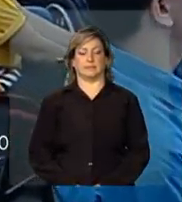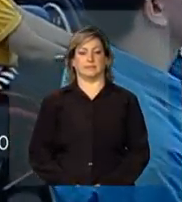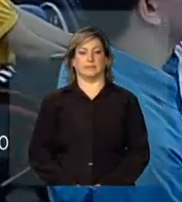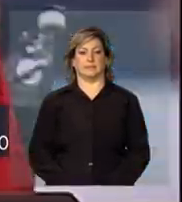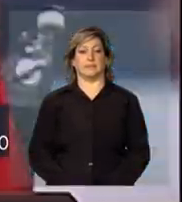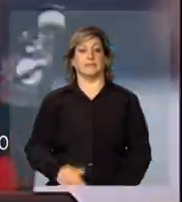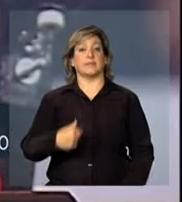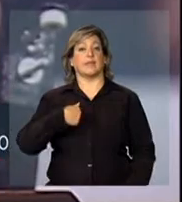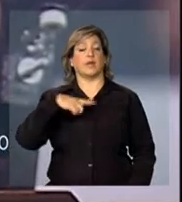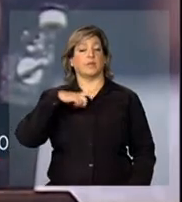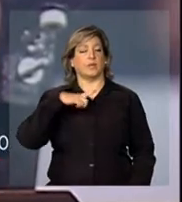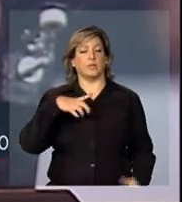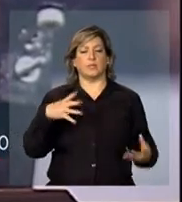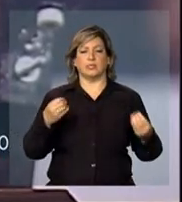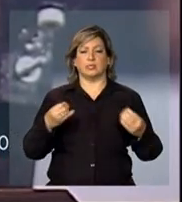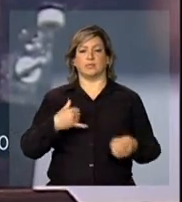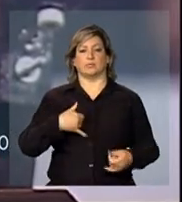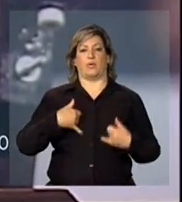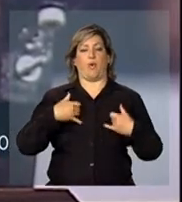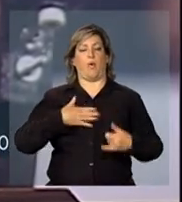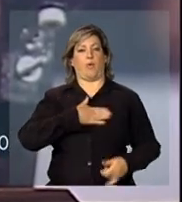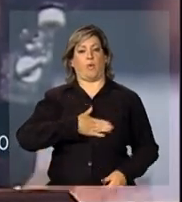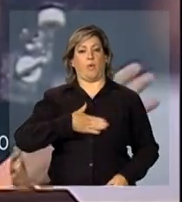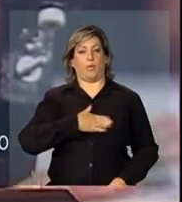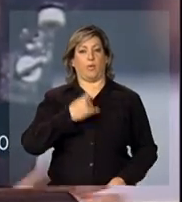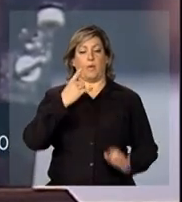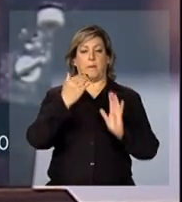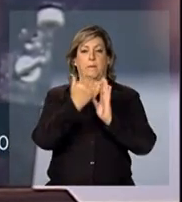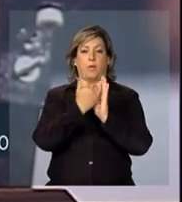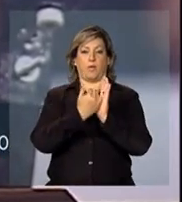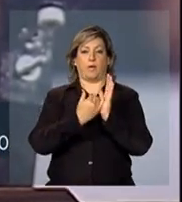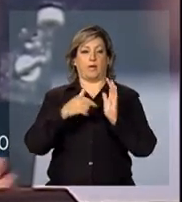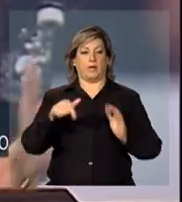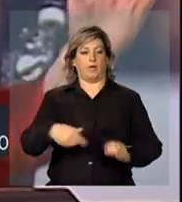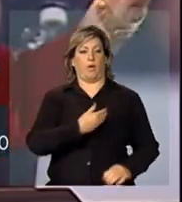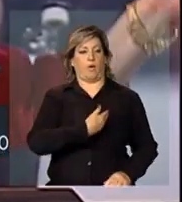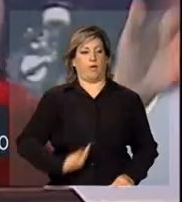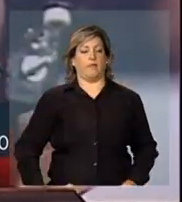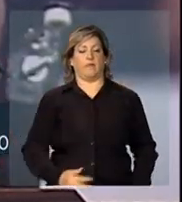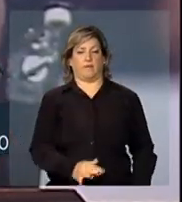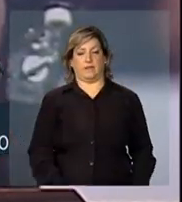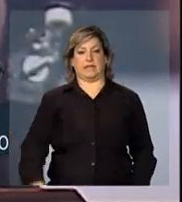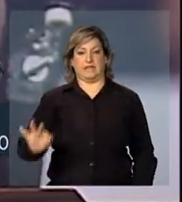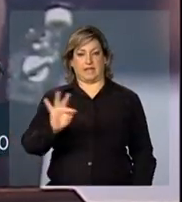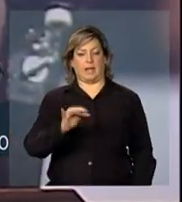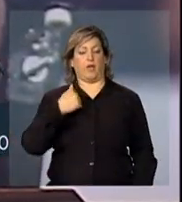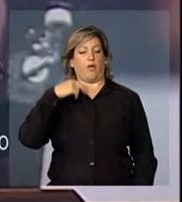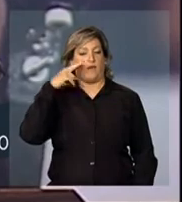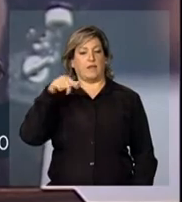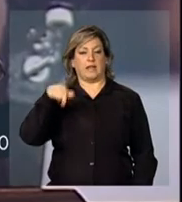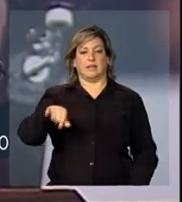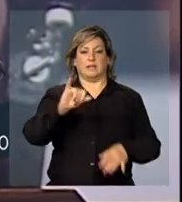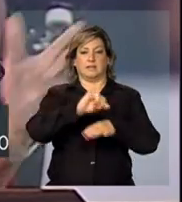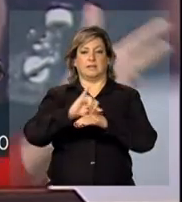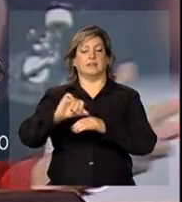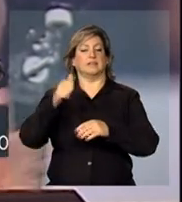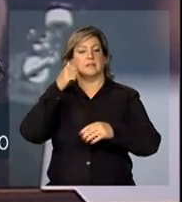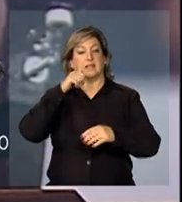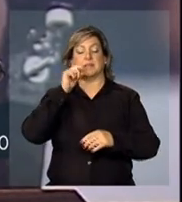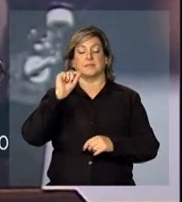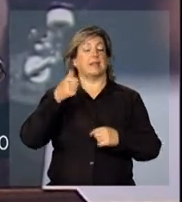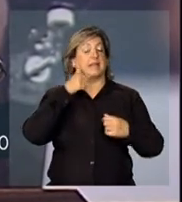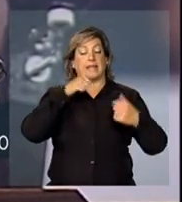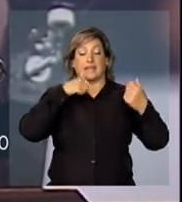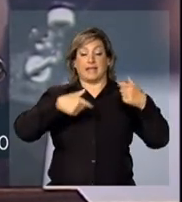e eu tenho muito orgulho de um programa do governo federal vi aqui a exposição da secretária